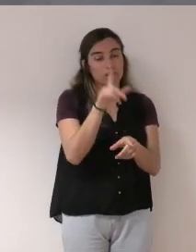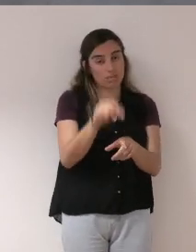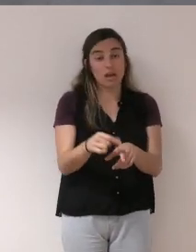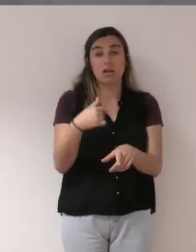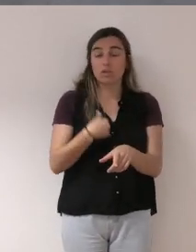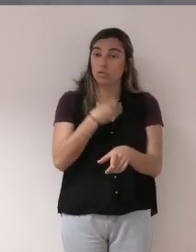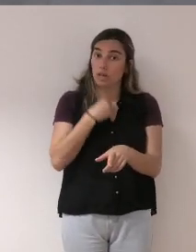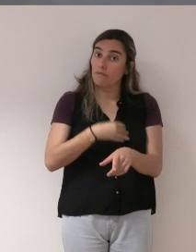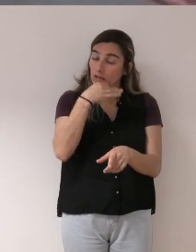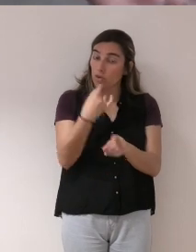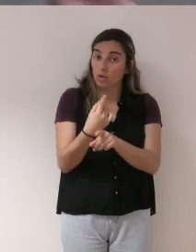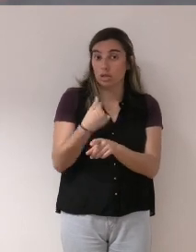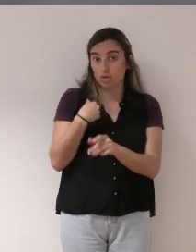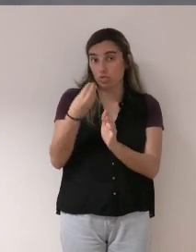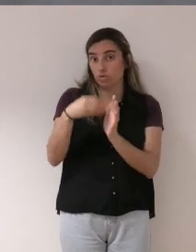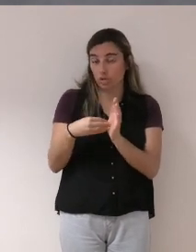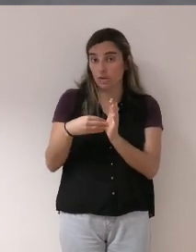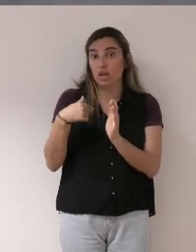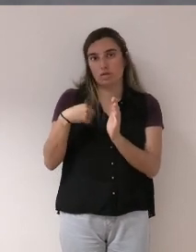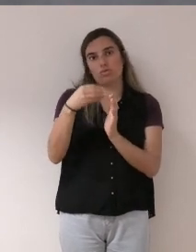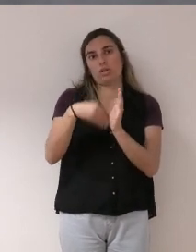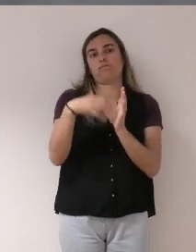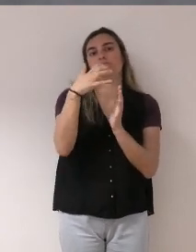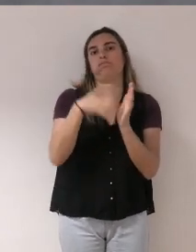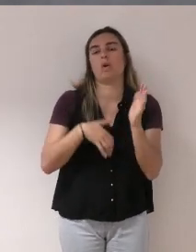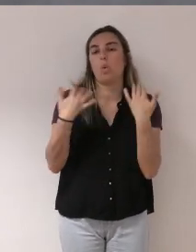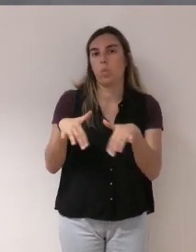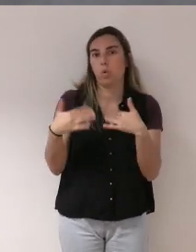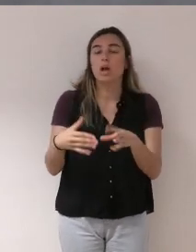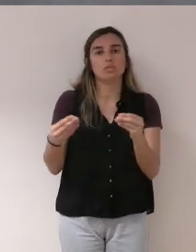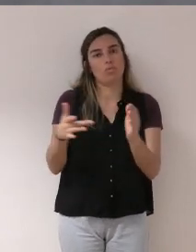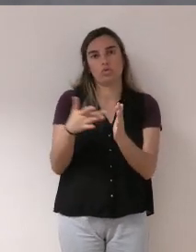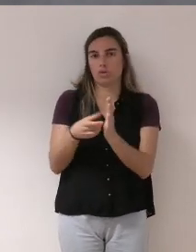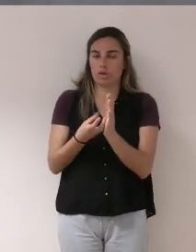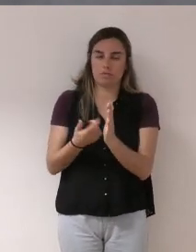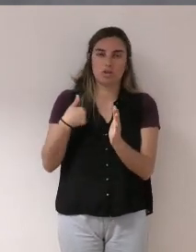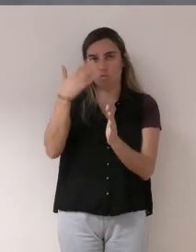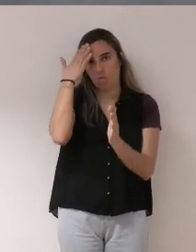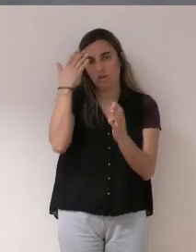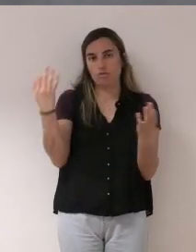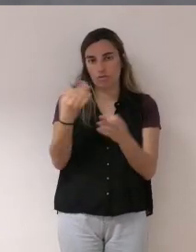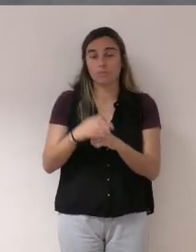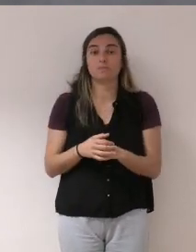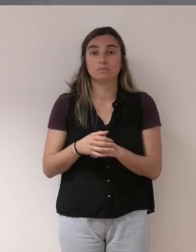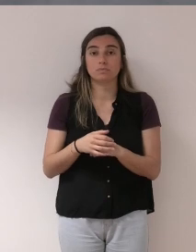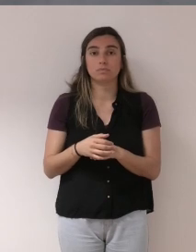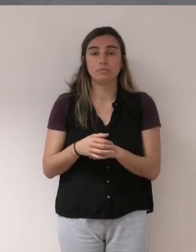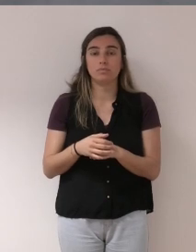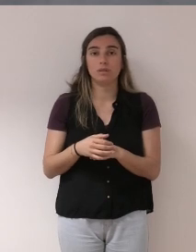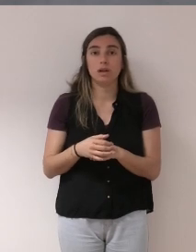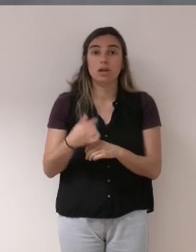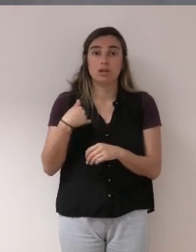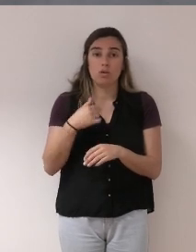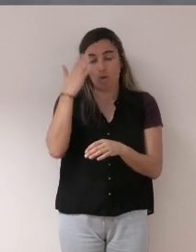daquilo que eu escrevo, eu acho que escrevo demais disso, já são demasiados livros, eu, provavelmente para aquilo que eu tenho para dizer, metade já